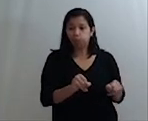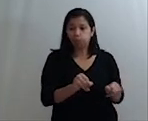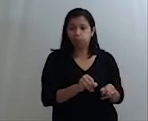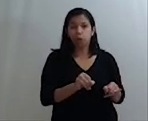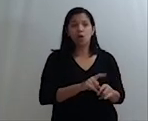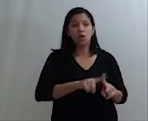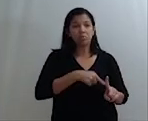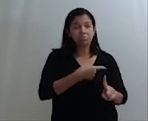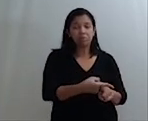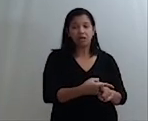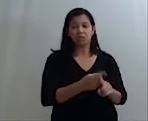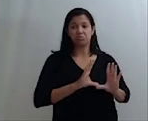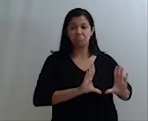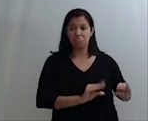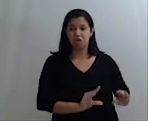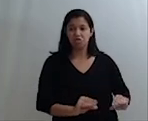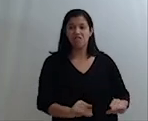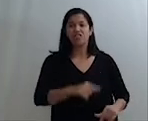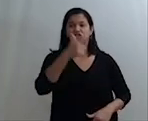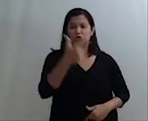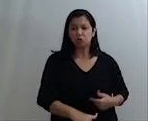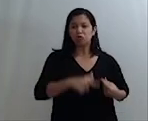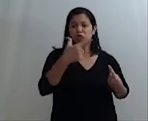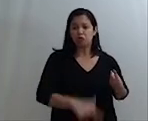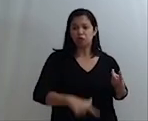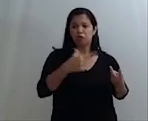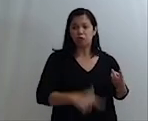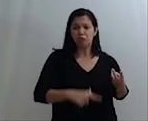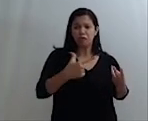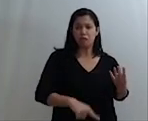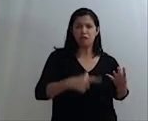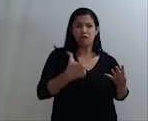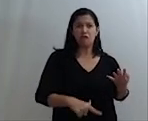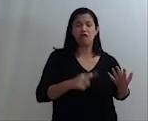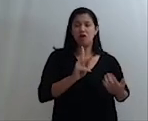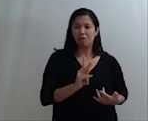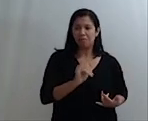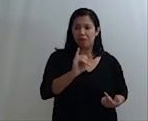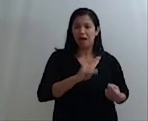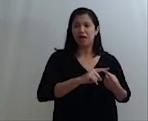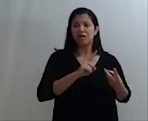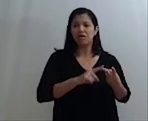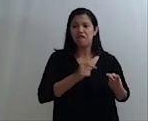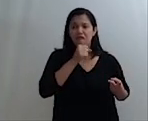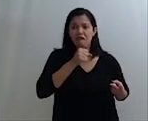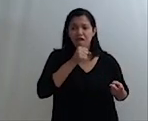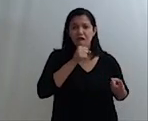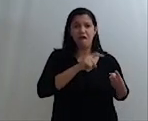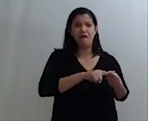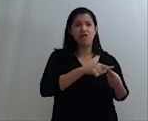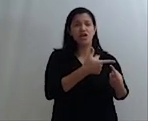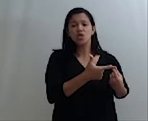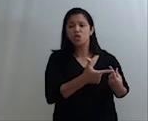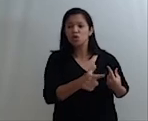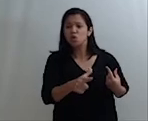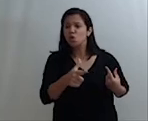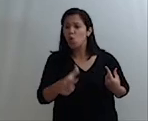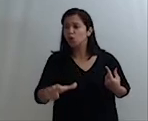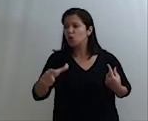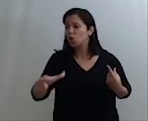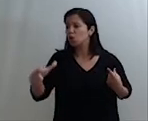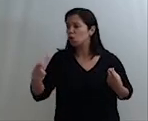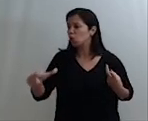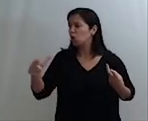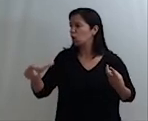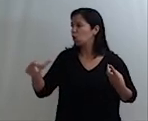diversas vezes praticados pelo genitor pelo avô paterno e por diversas outras pessoas